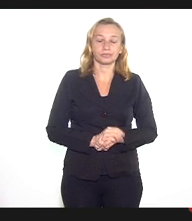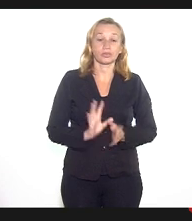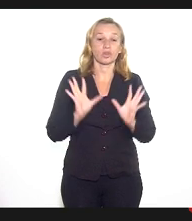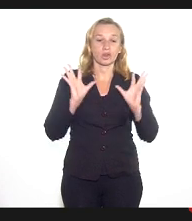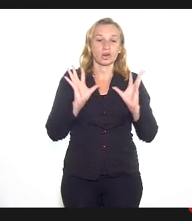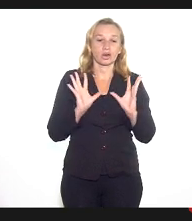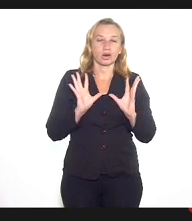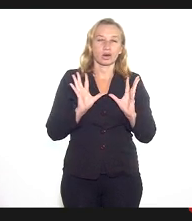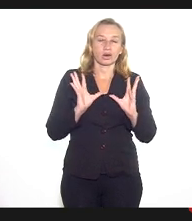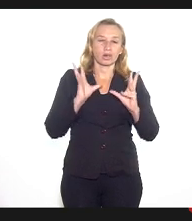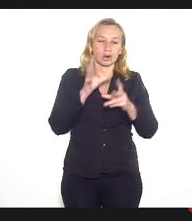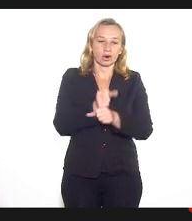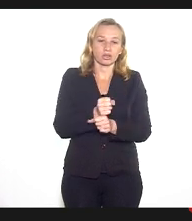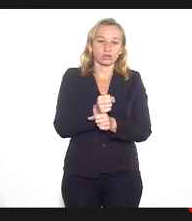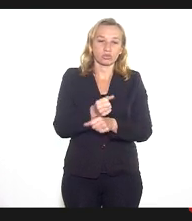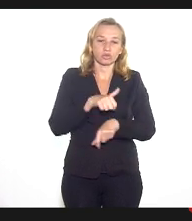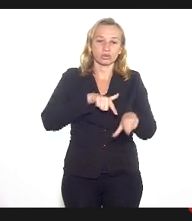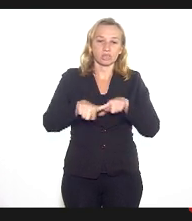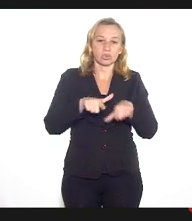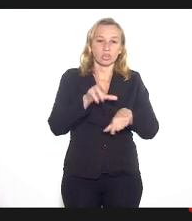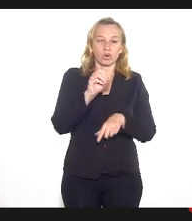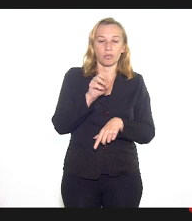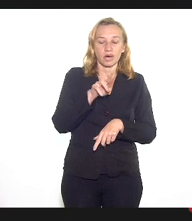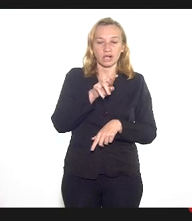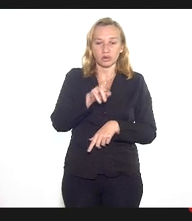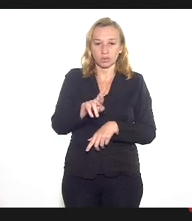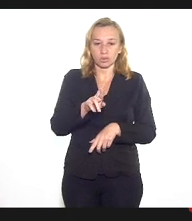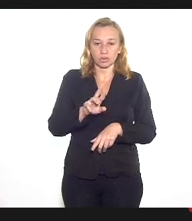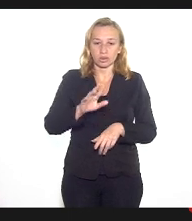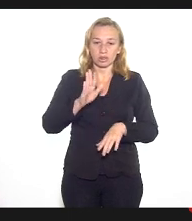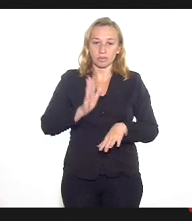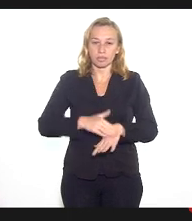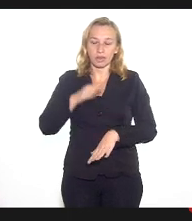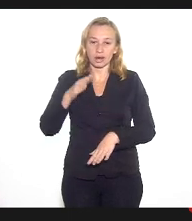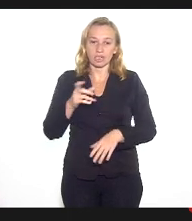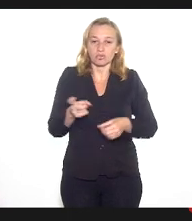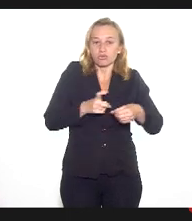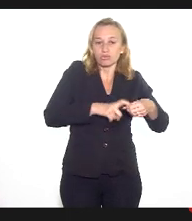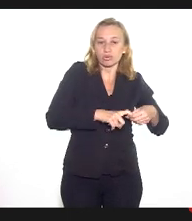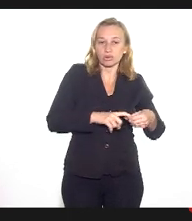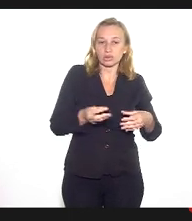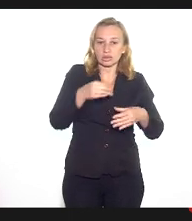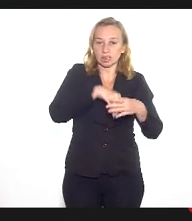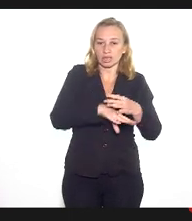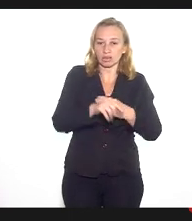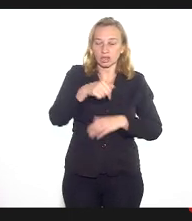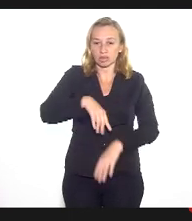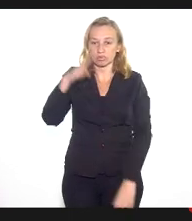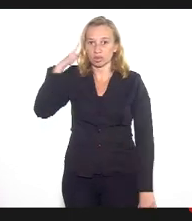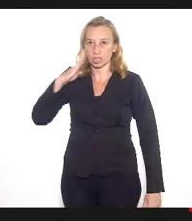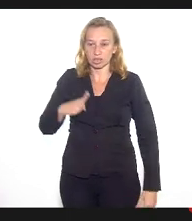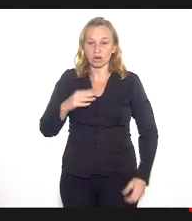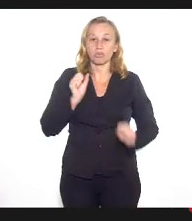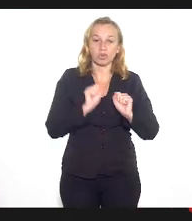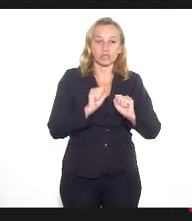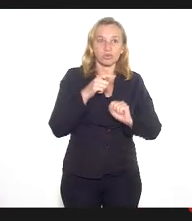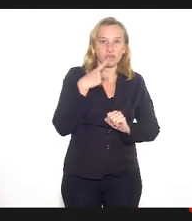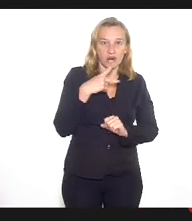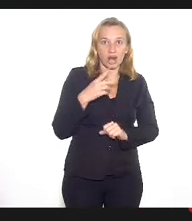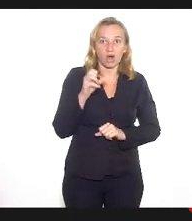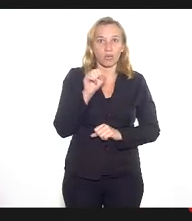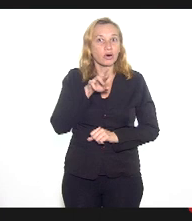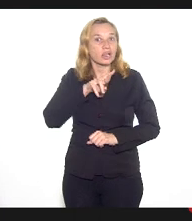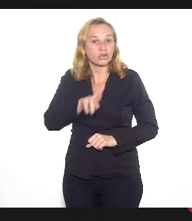Resumindo um pouco o papel do operador e dos demais consorciados dentro do arcabouço regulatório aqui no Brasil, podemos dizer que o operador é